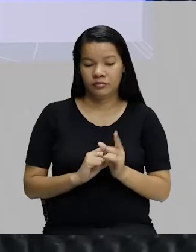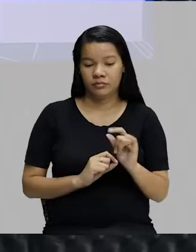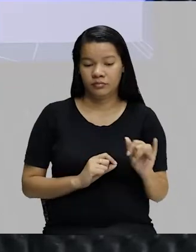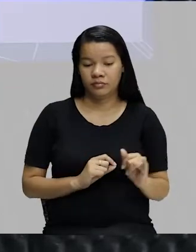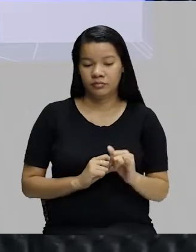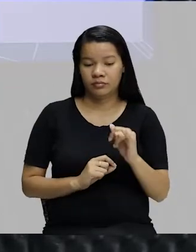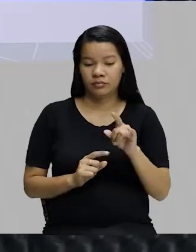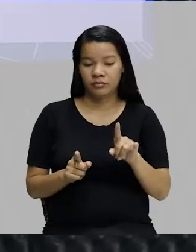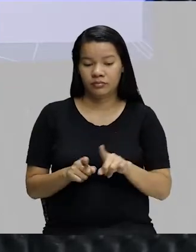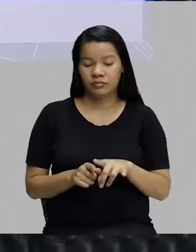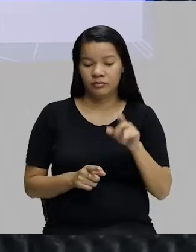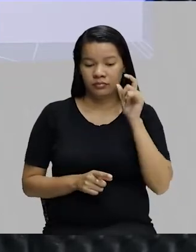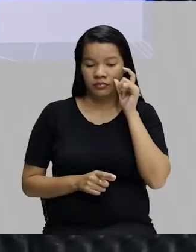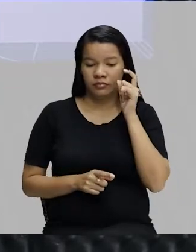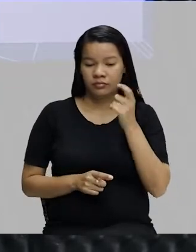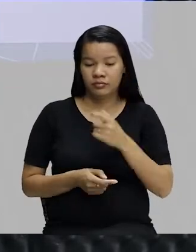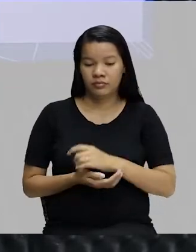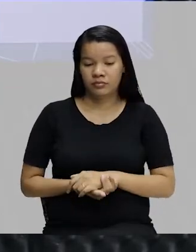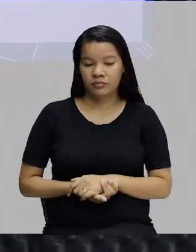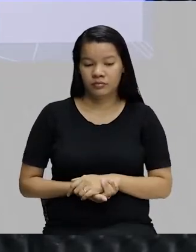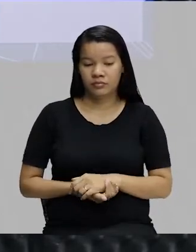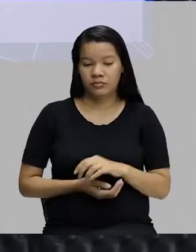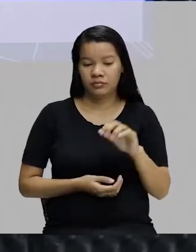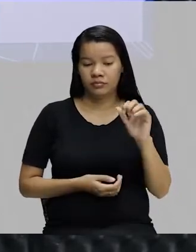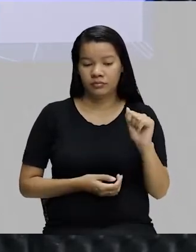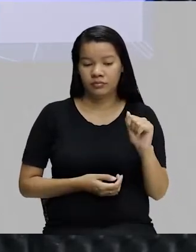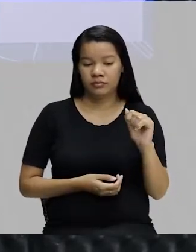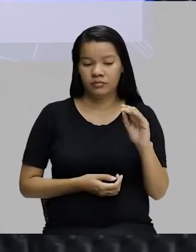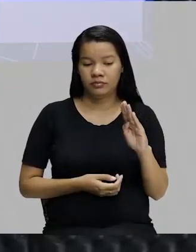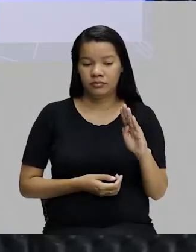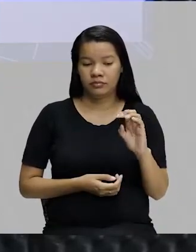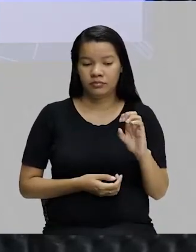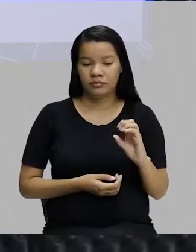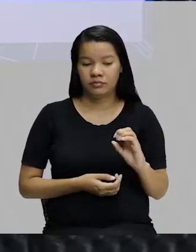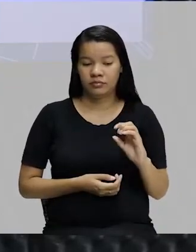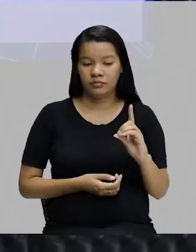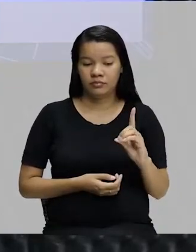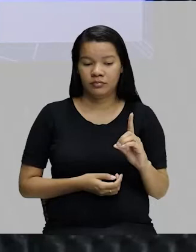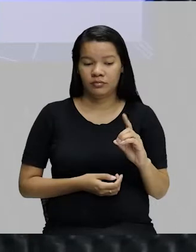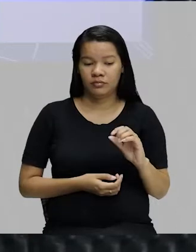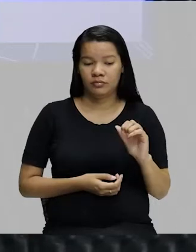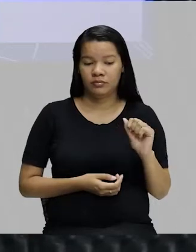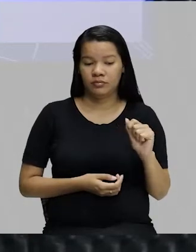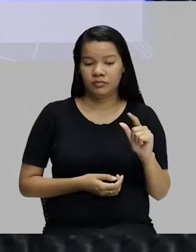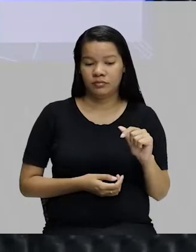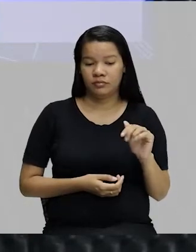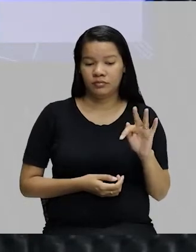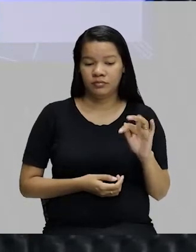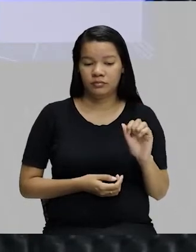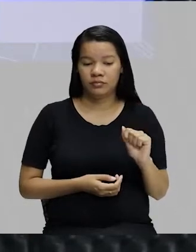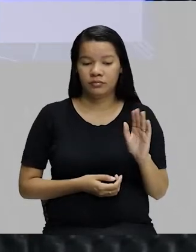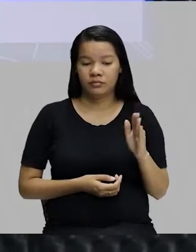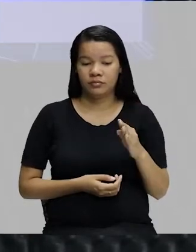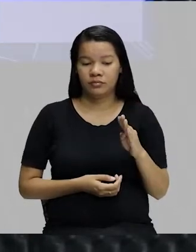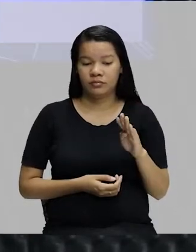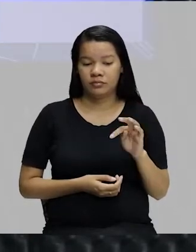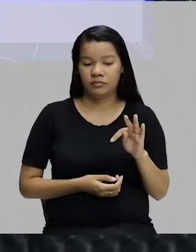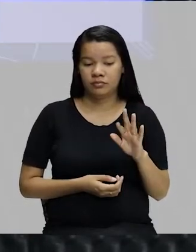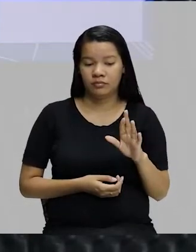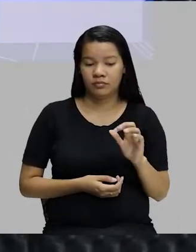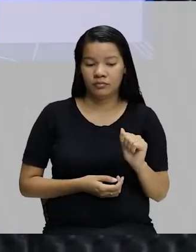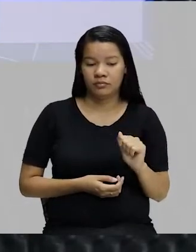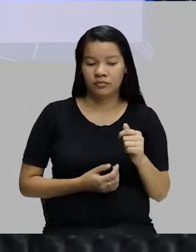importante, é interessante. Então, a partícula alfa, a partícula beta. A partícula beta, podemos dizer, ela é similar